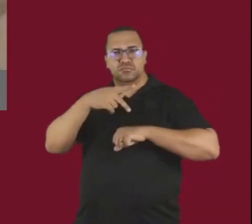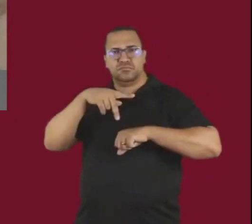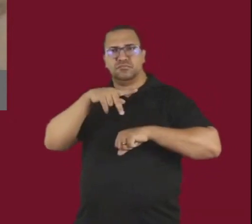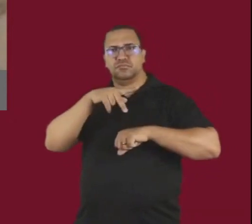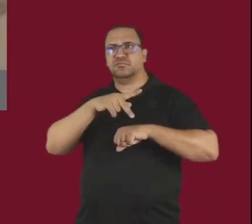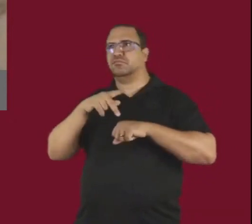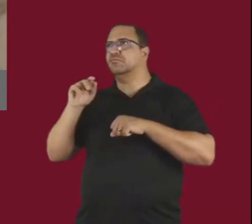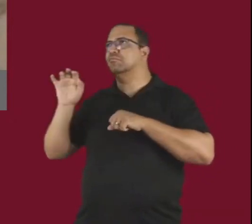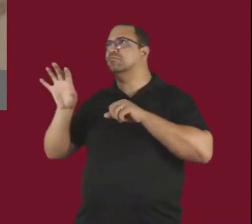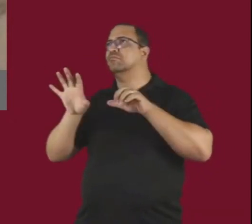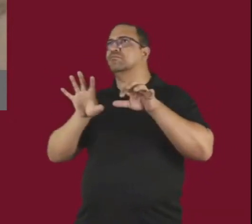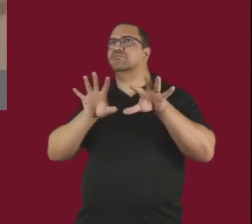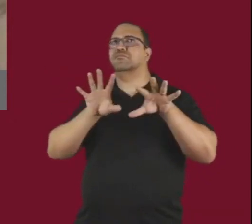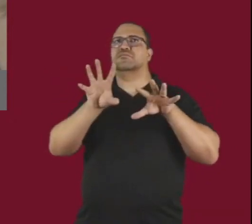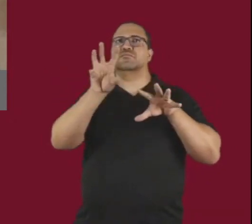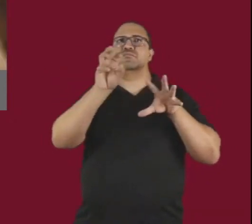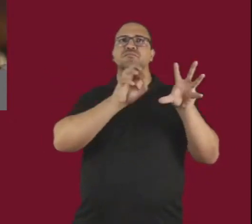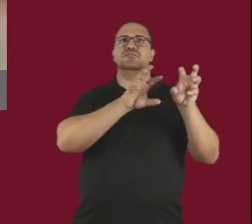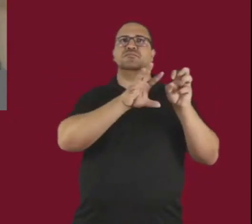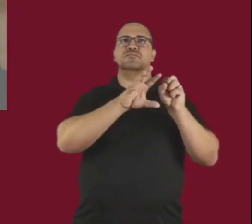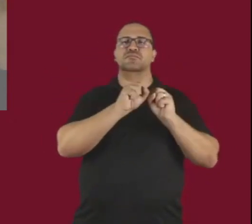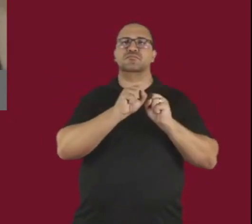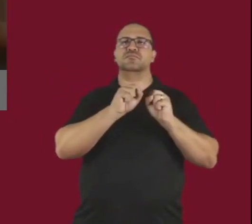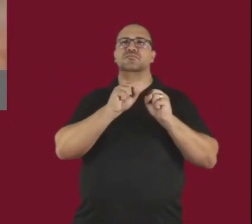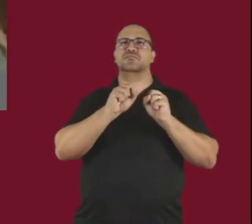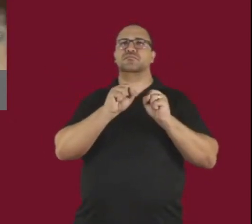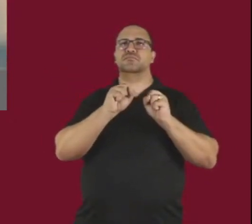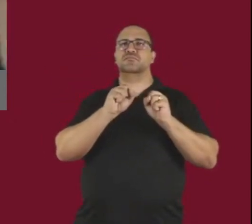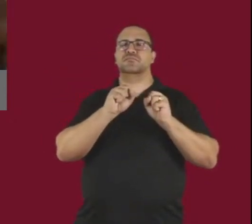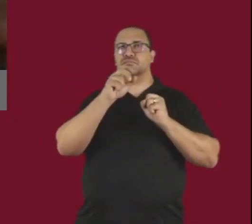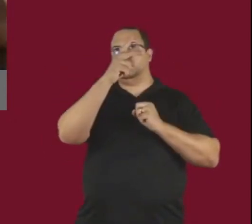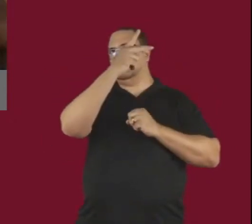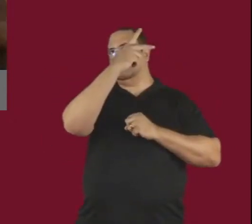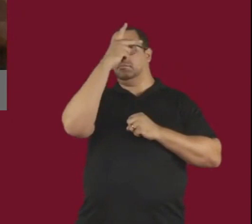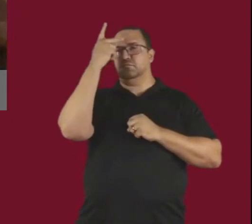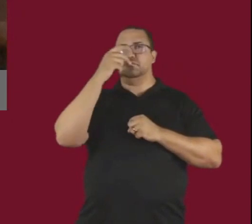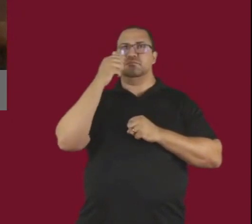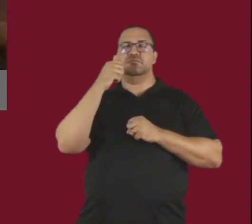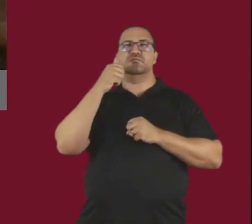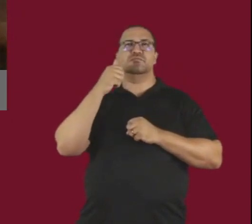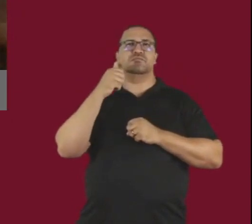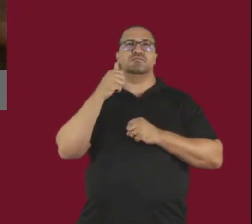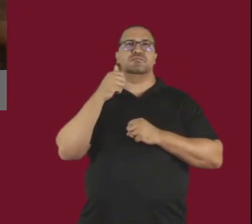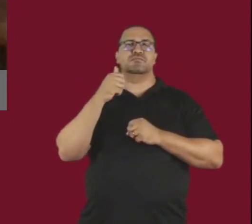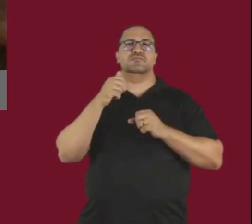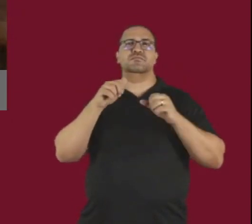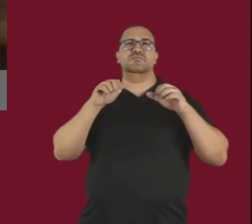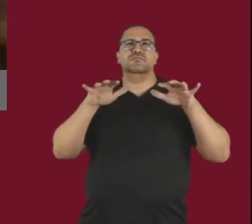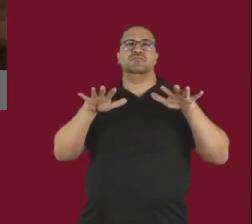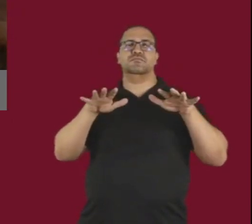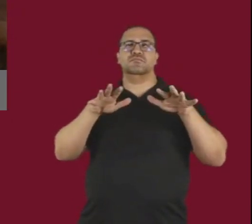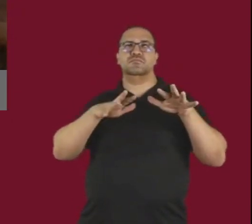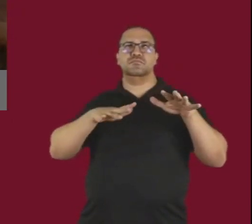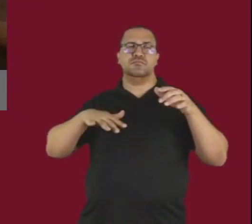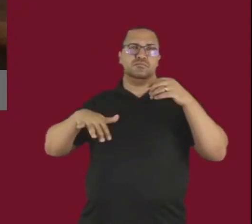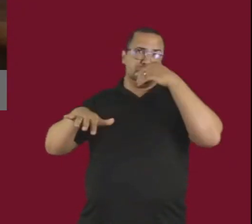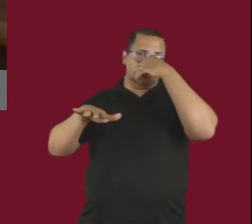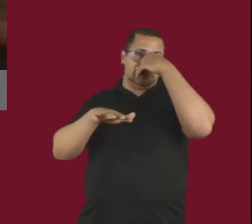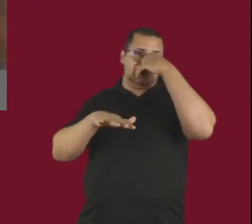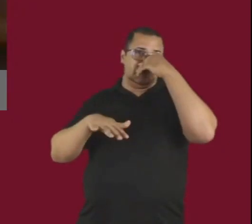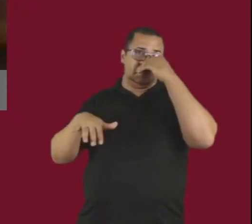planeta, como diz o Davi Kopenawa, né? O povo da mercadoria, o maior medo deles são os refugiados